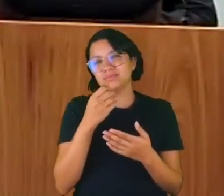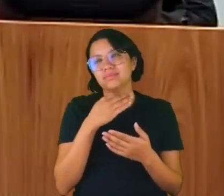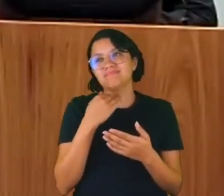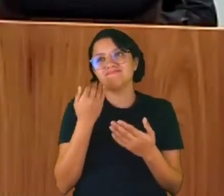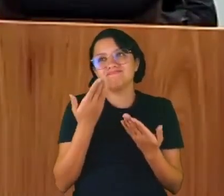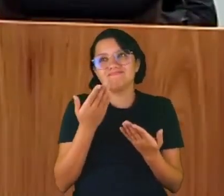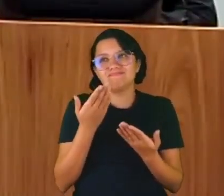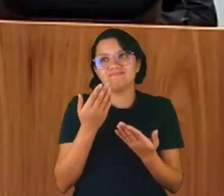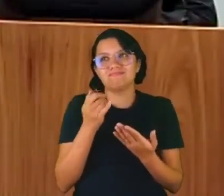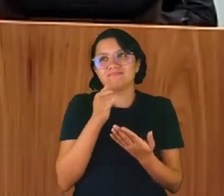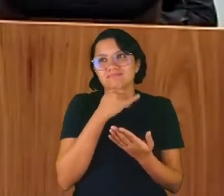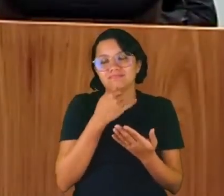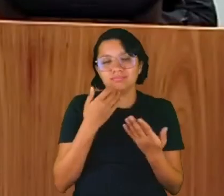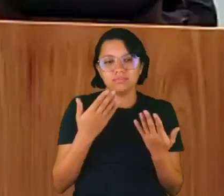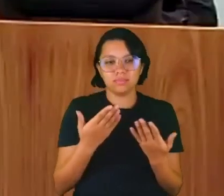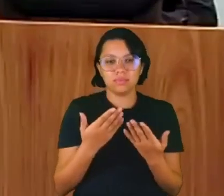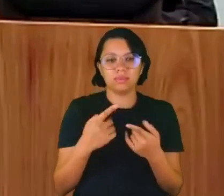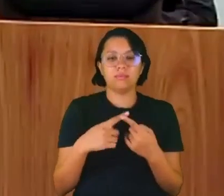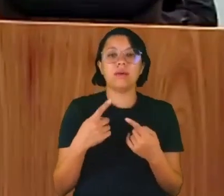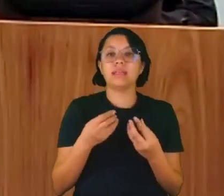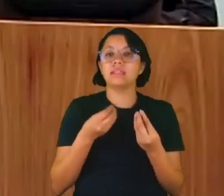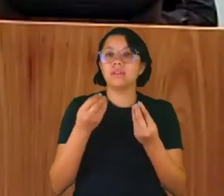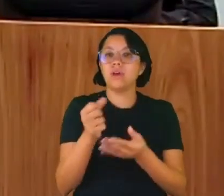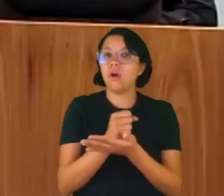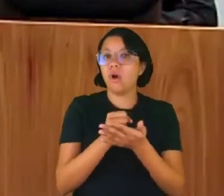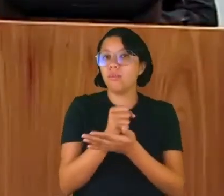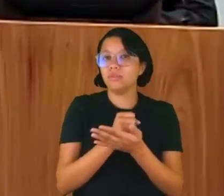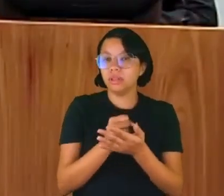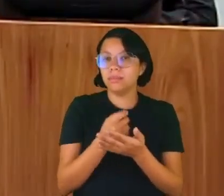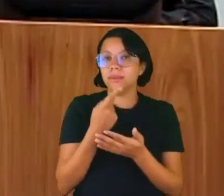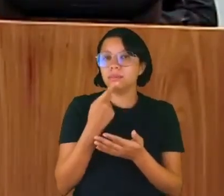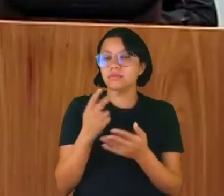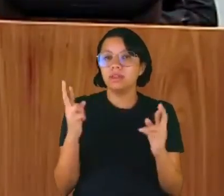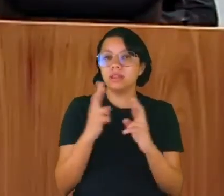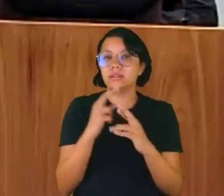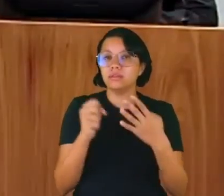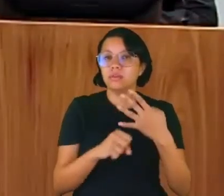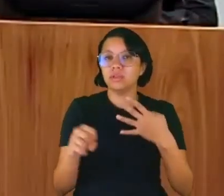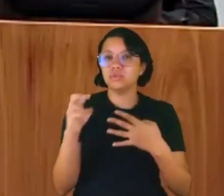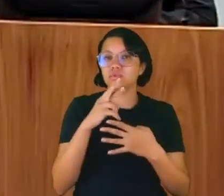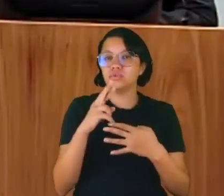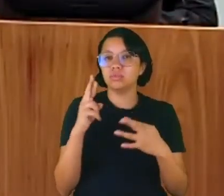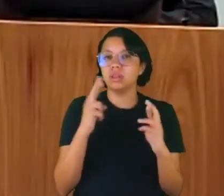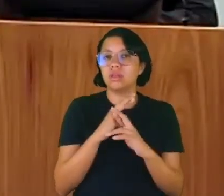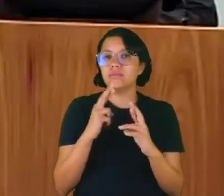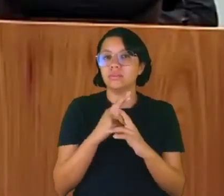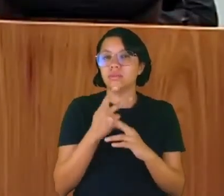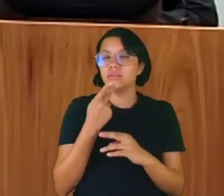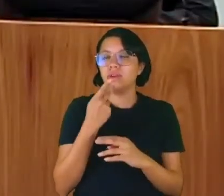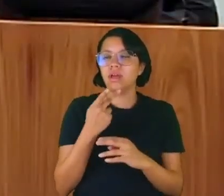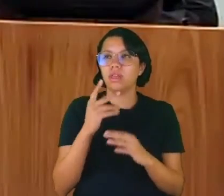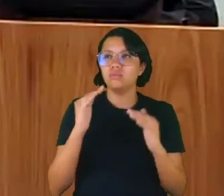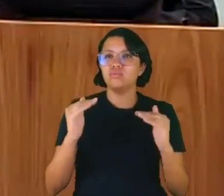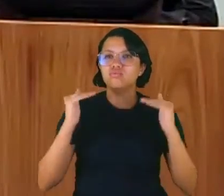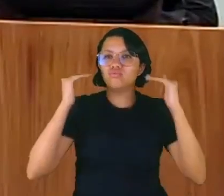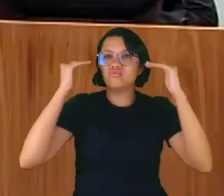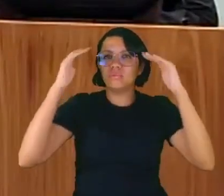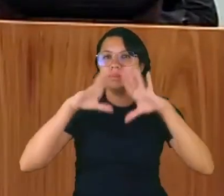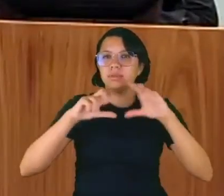ele dava como fundamento para justificar a súmula vinculante, o Supremo não pode julgar